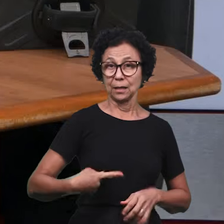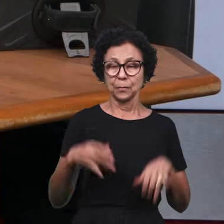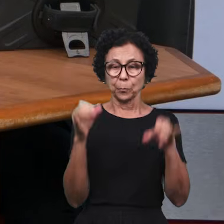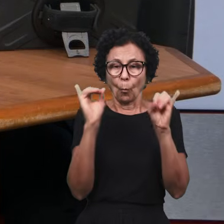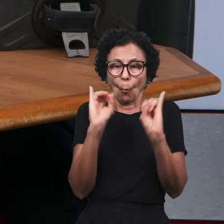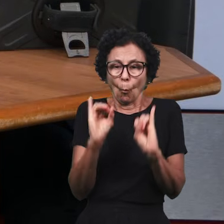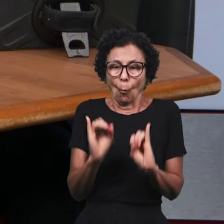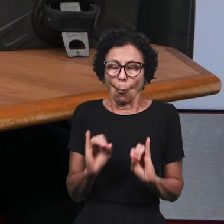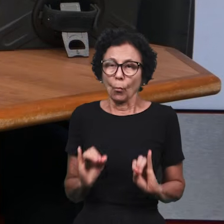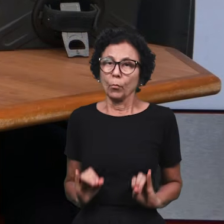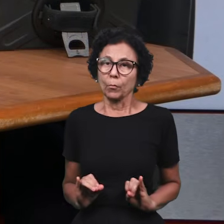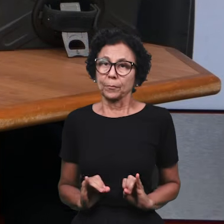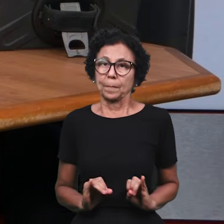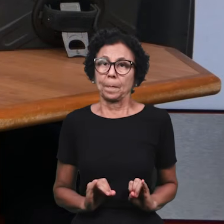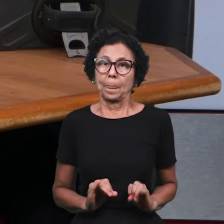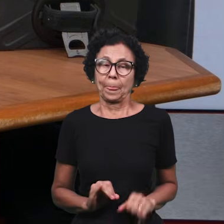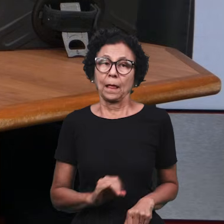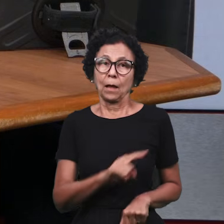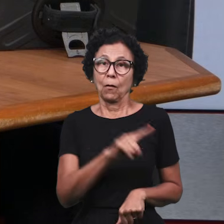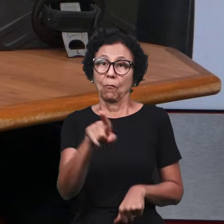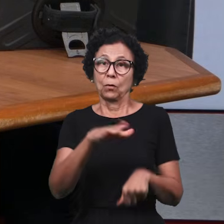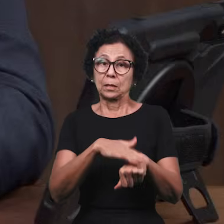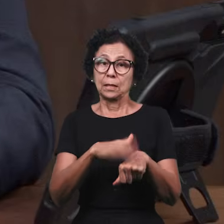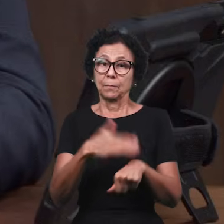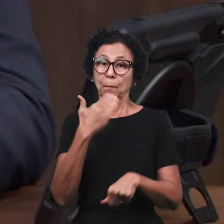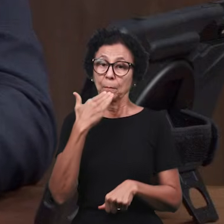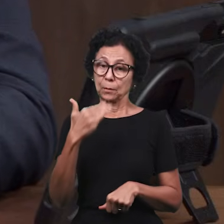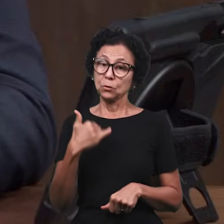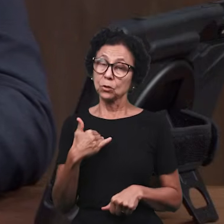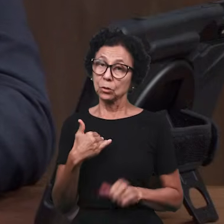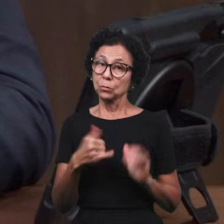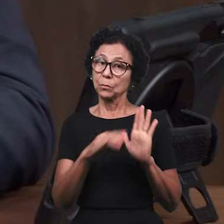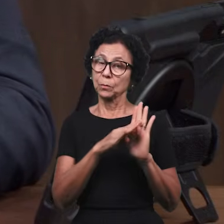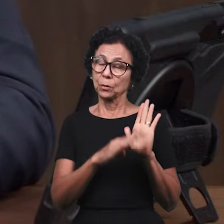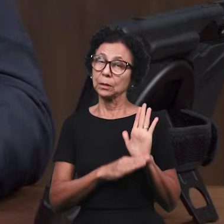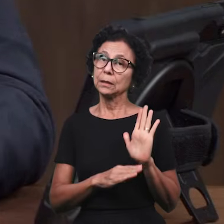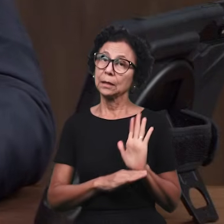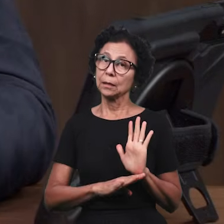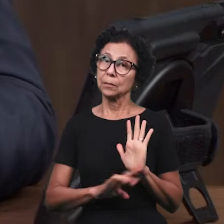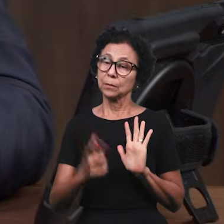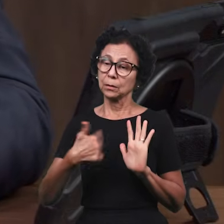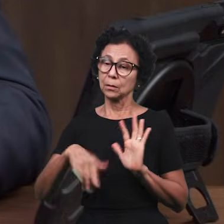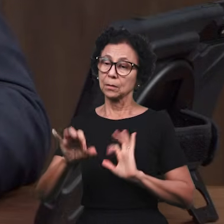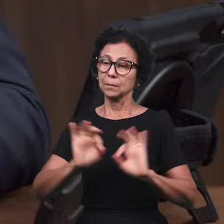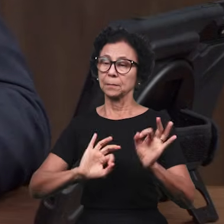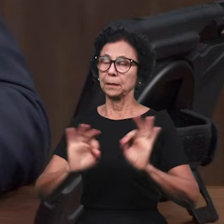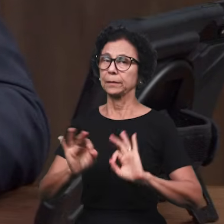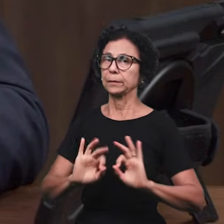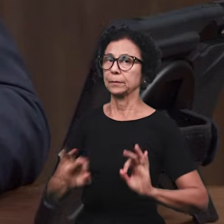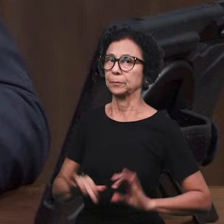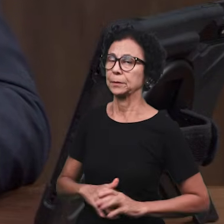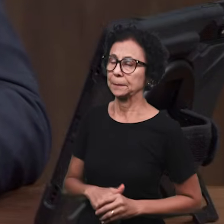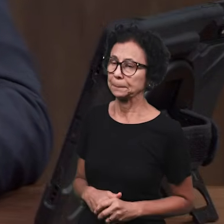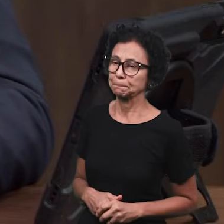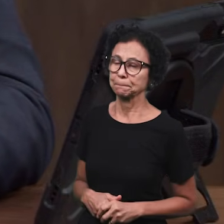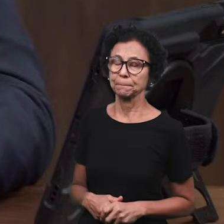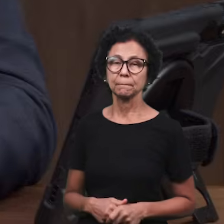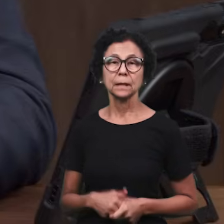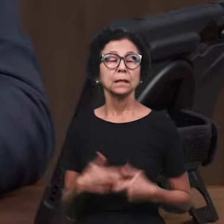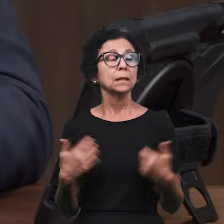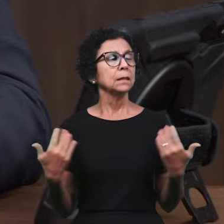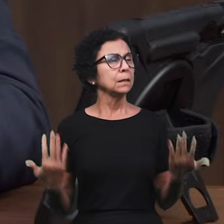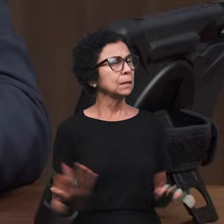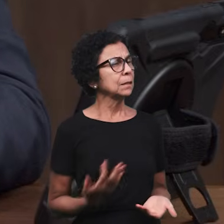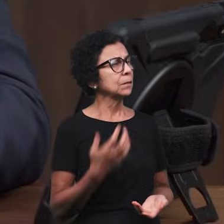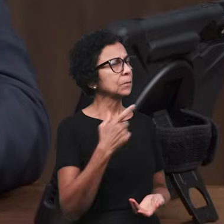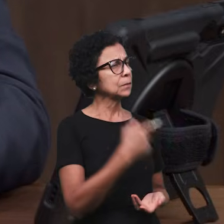foi solicitado pelos nossos telespectadores e nós atendemos da mesma forma como estamos fazendo hoje. Mas você